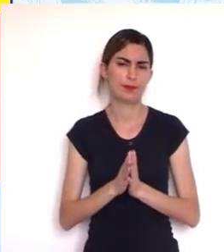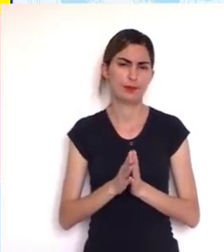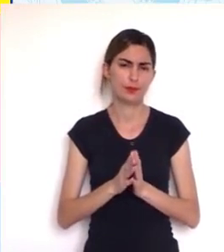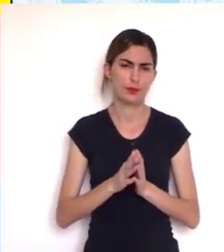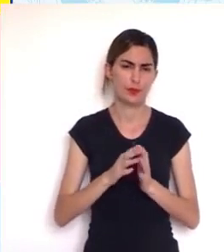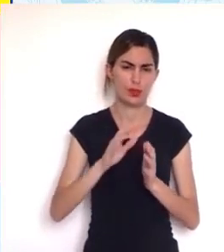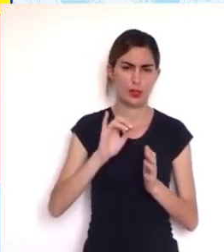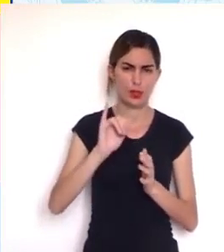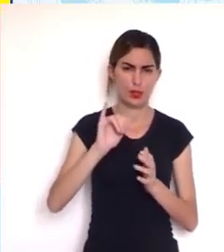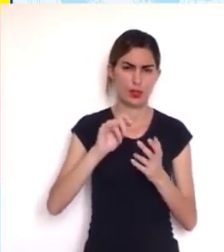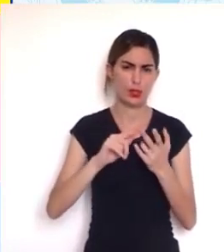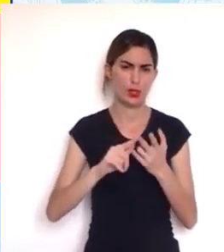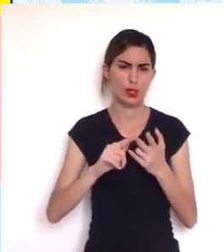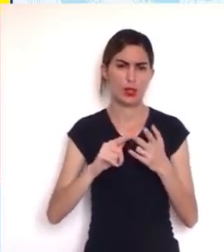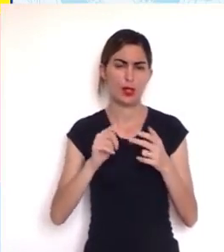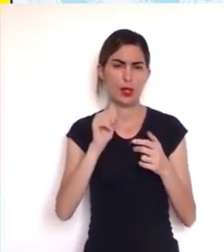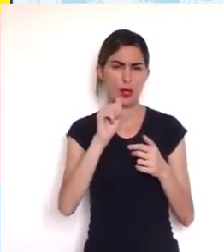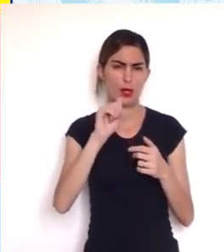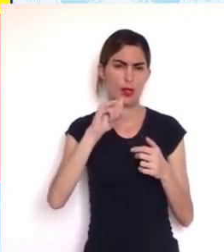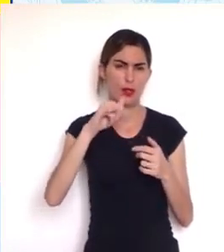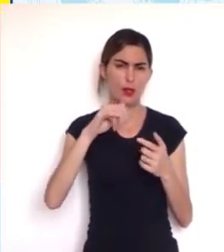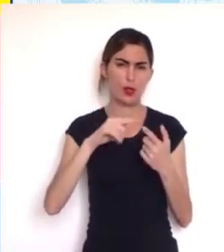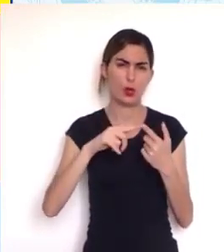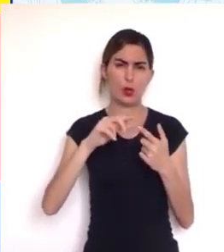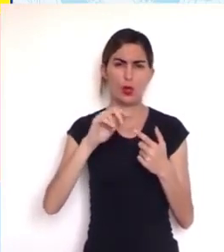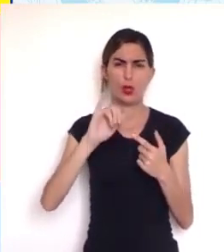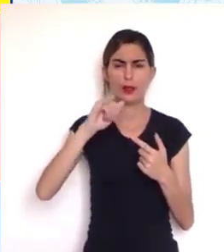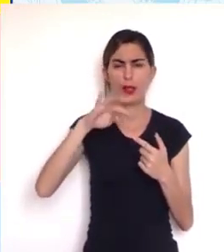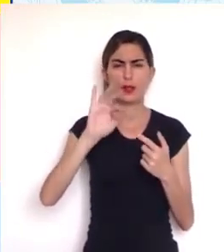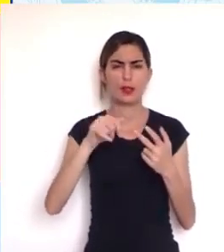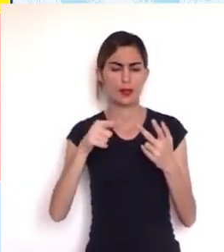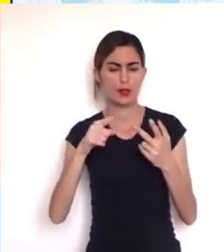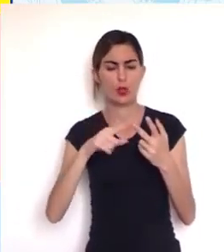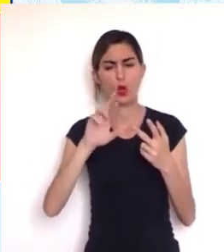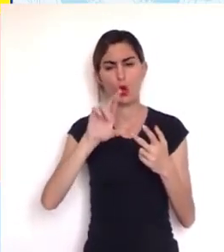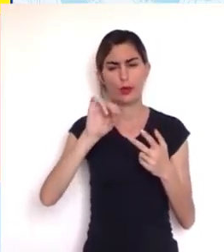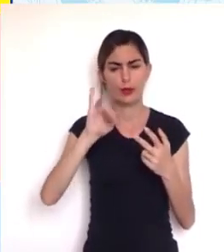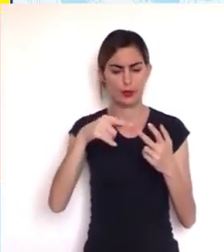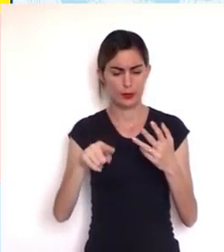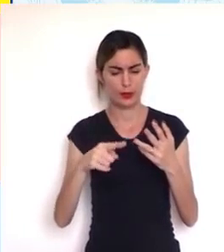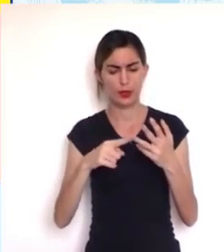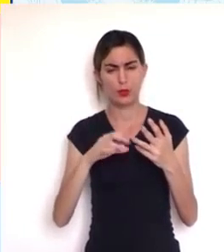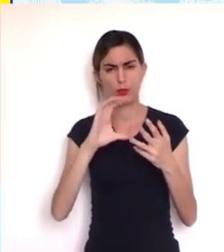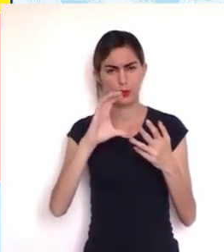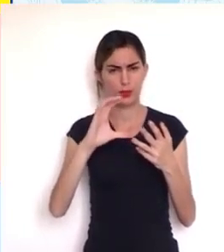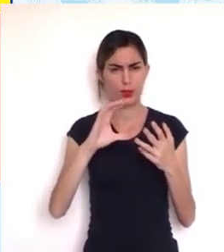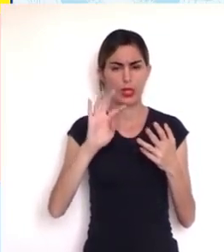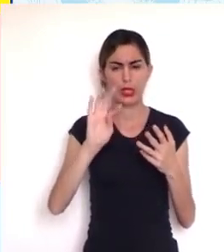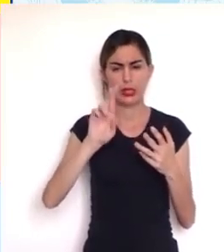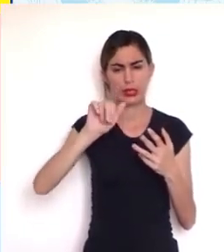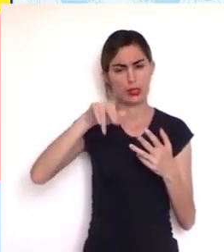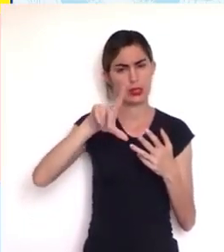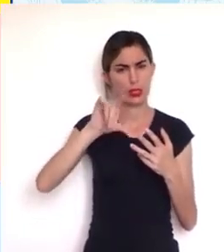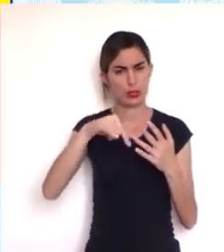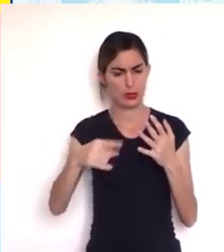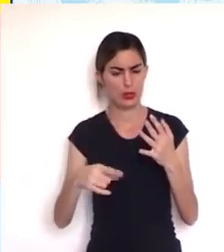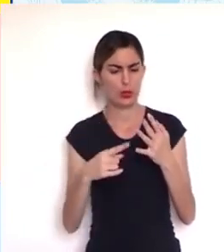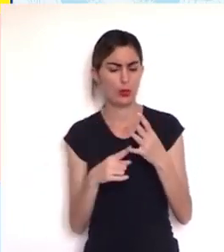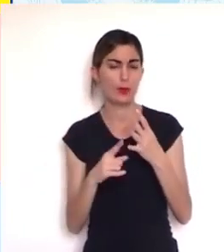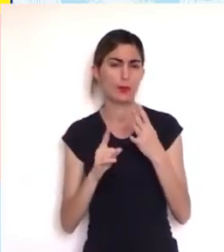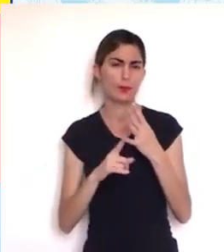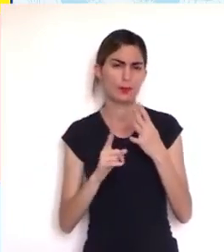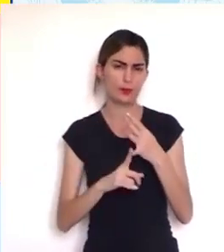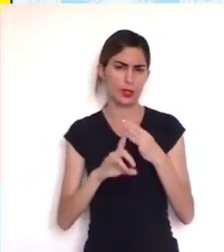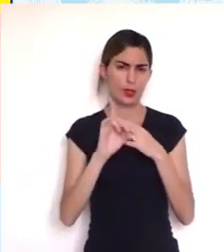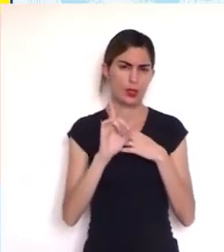a precessão, na letra B, rotação, na letra C, translação